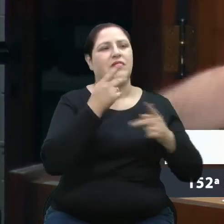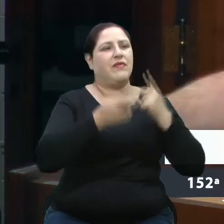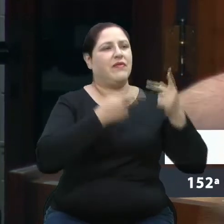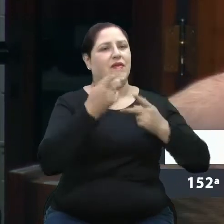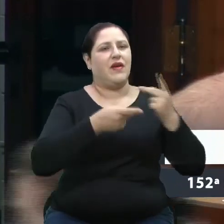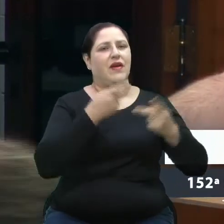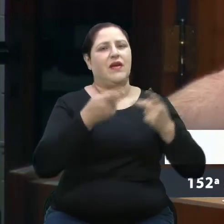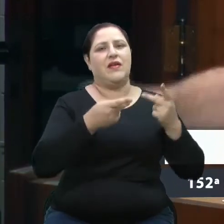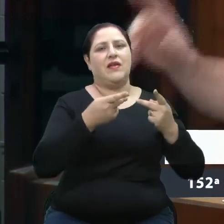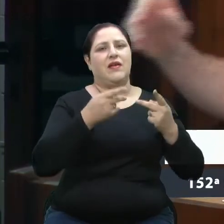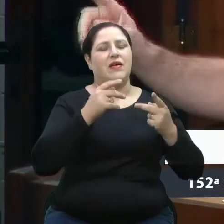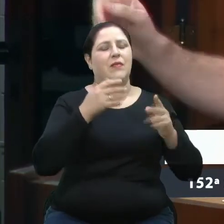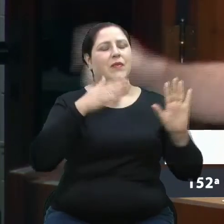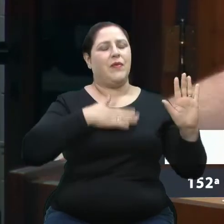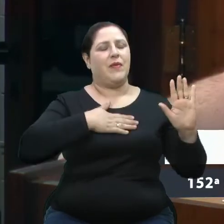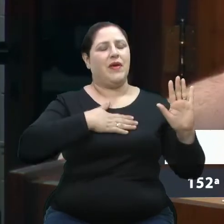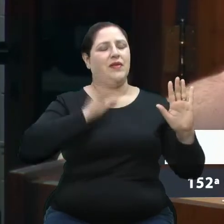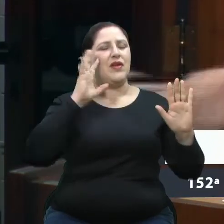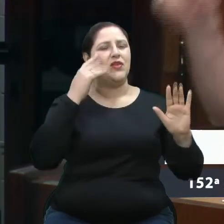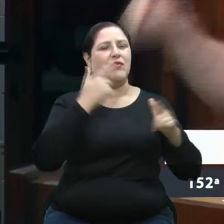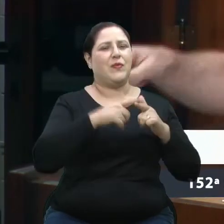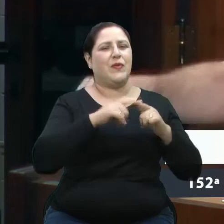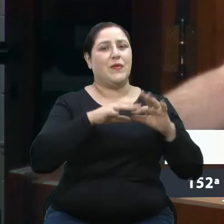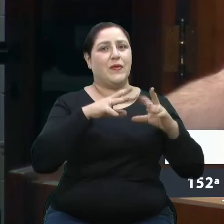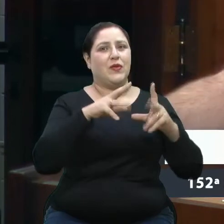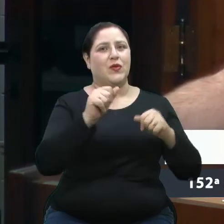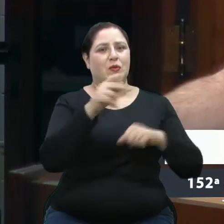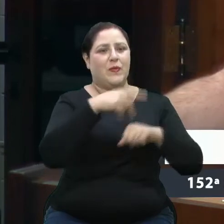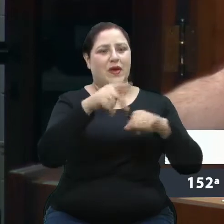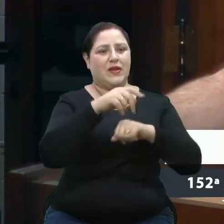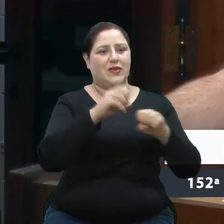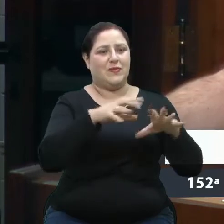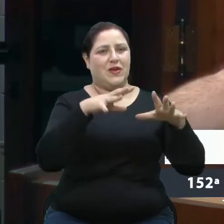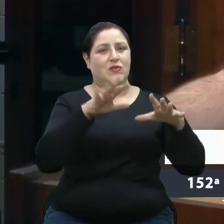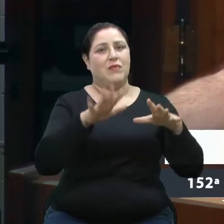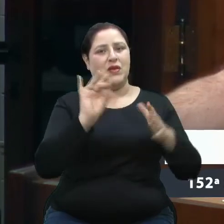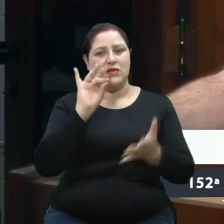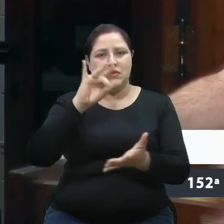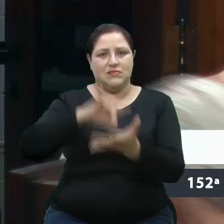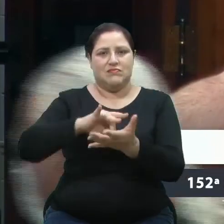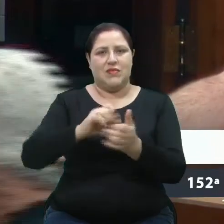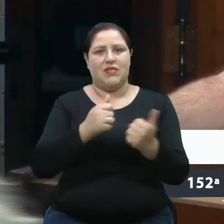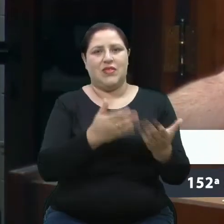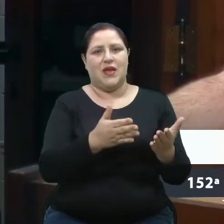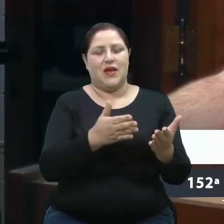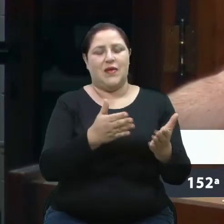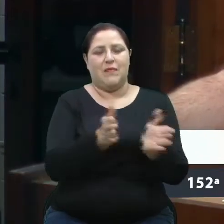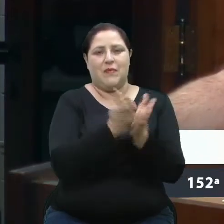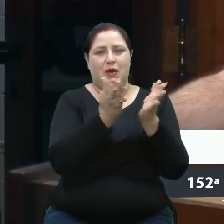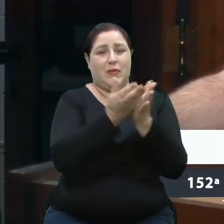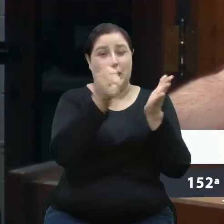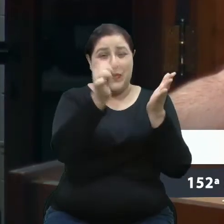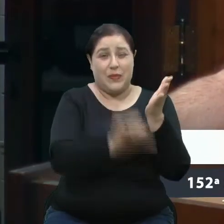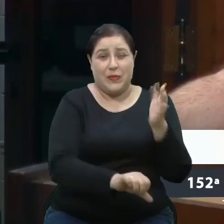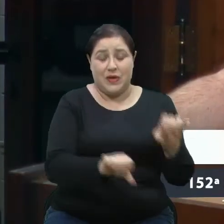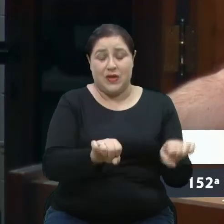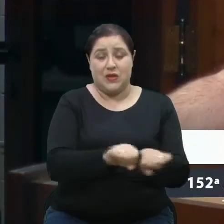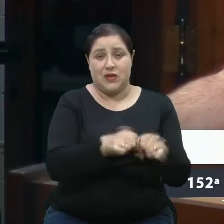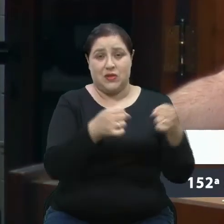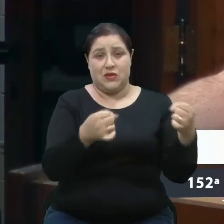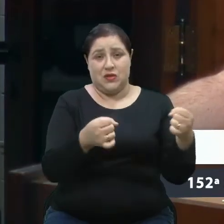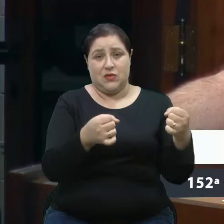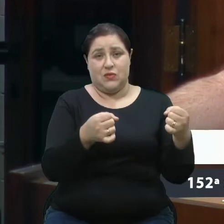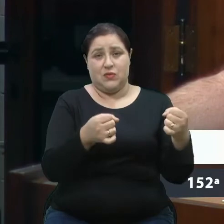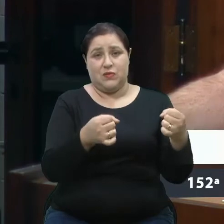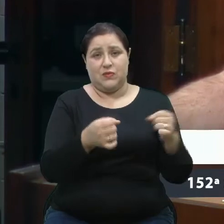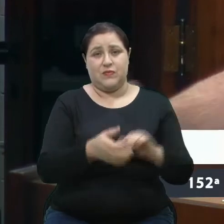problemas da nação de uma forma mágica, mas, quando implementadas, só trazem miséria e destruição. A narrativa petista contra o